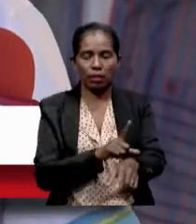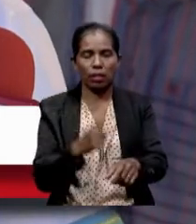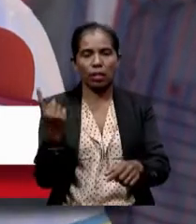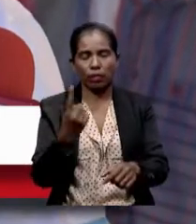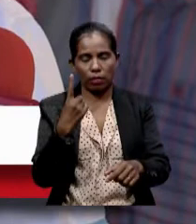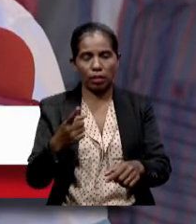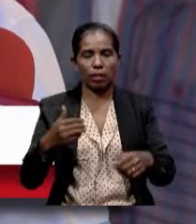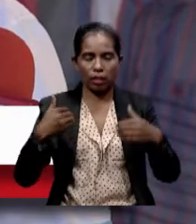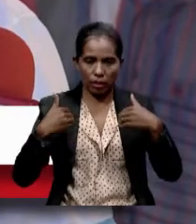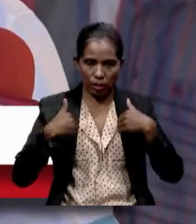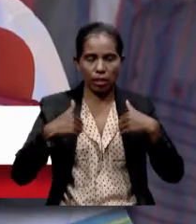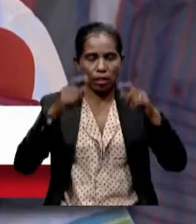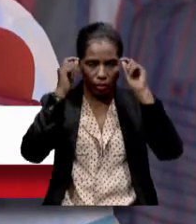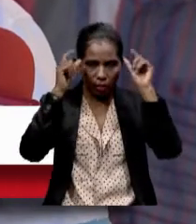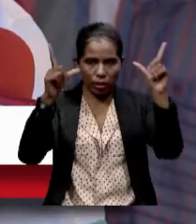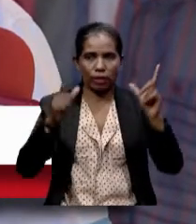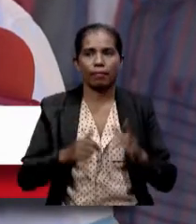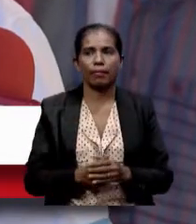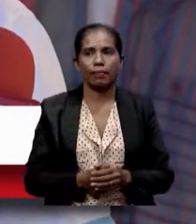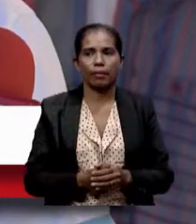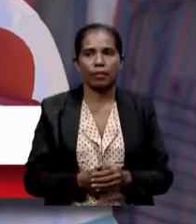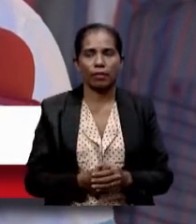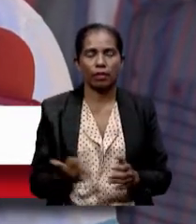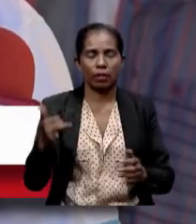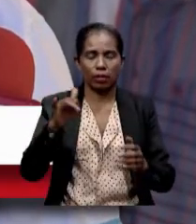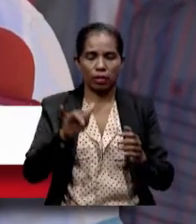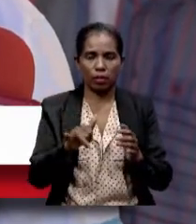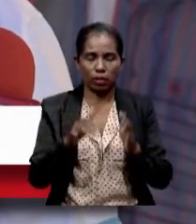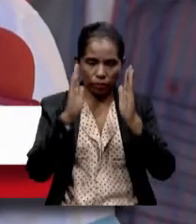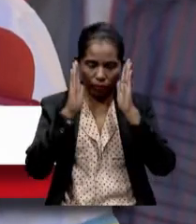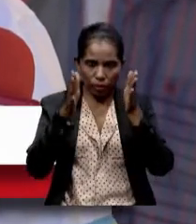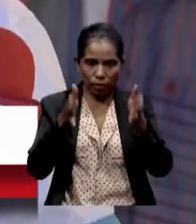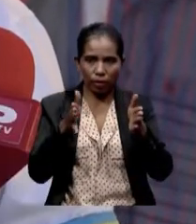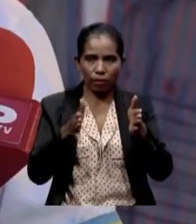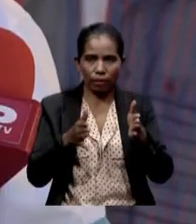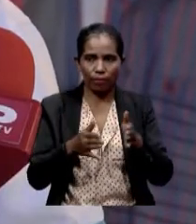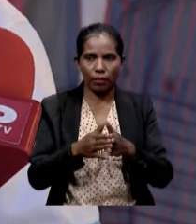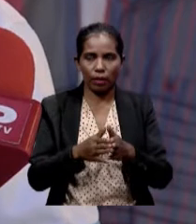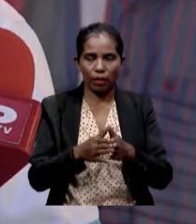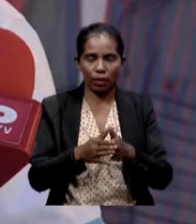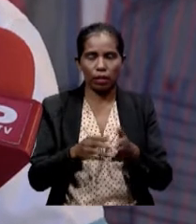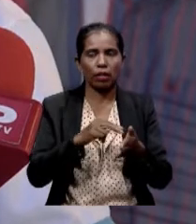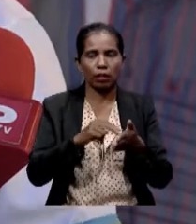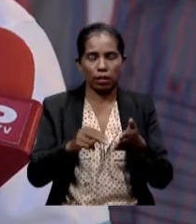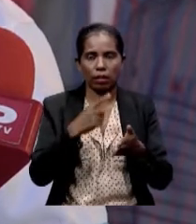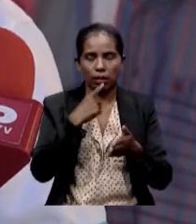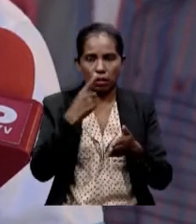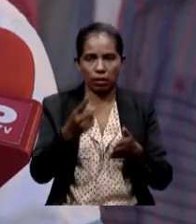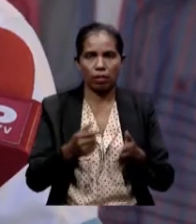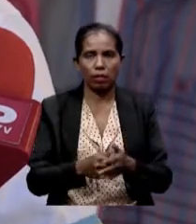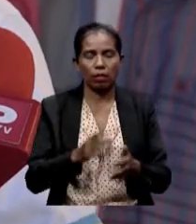ya Timor Leste. Na taunge set sai tarze tu hela ba angka nebe ma asa ne sangoing hate tu yana